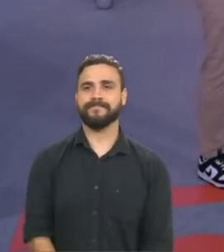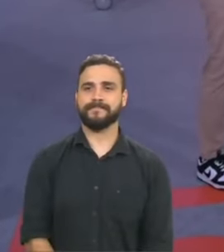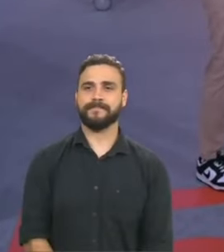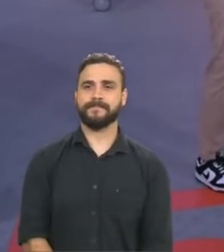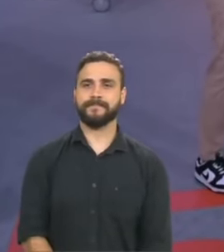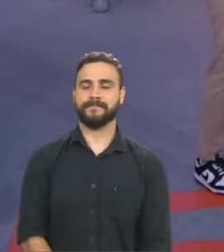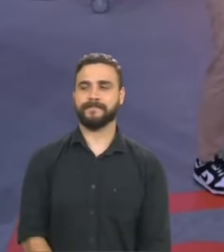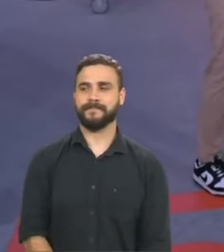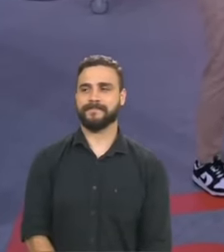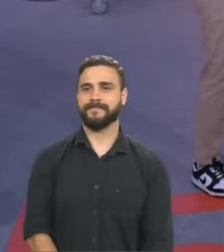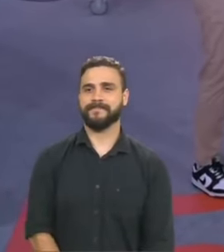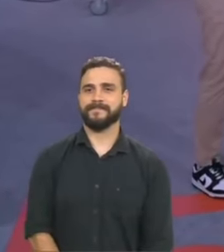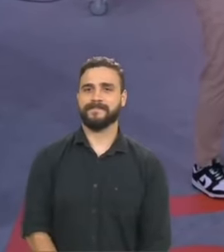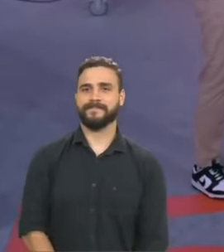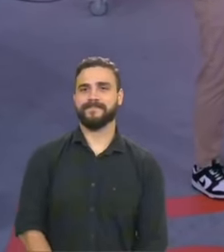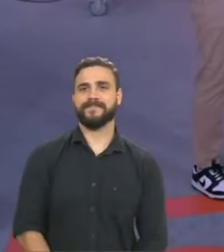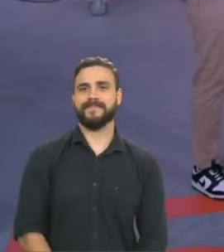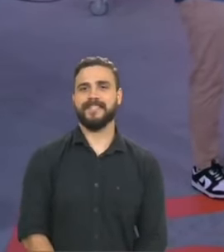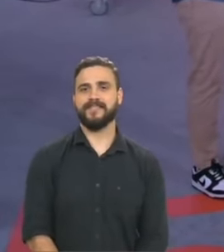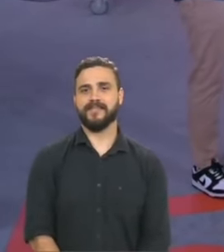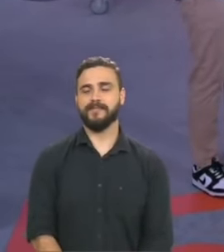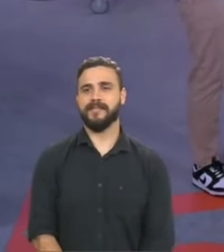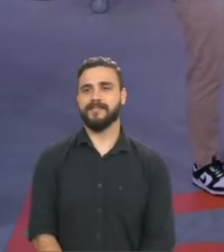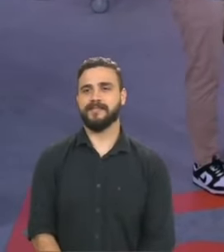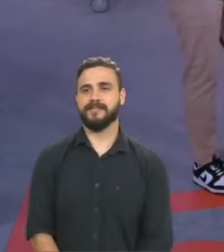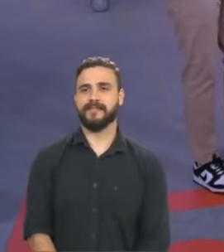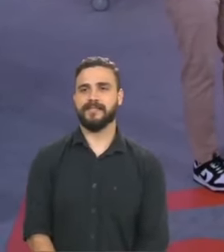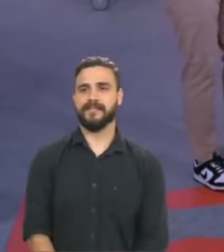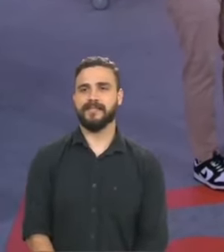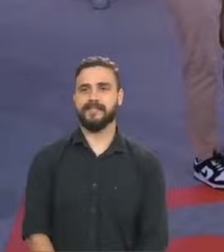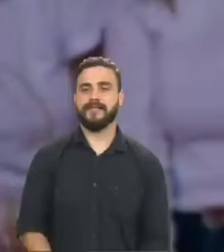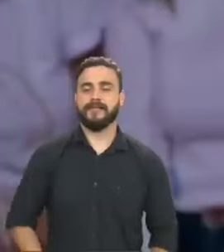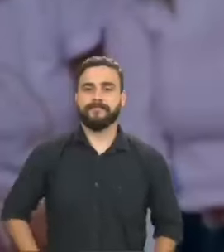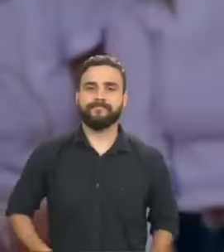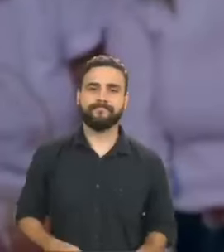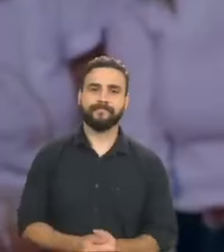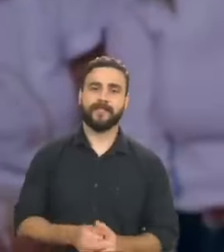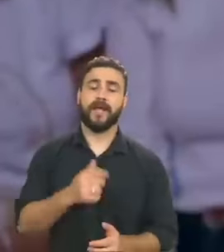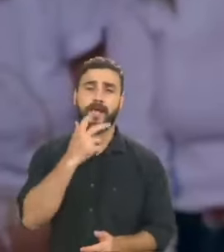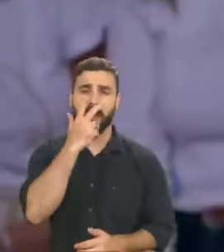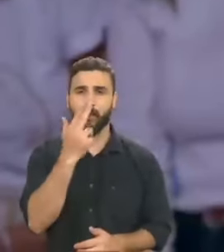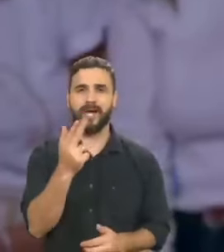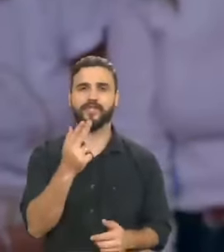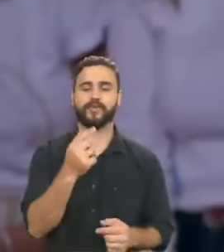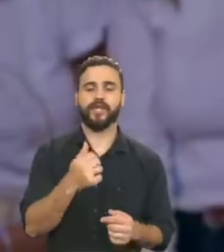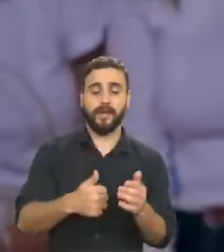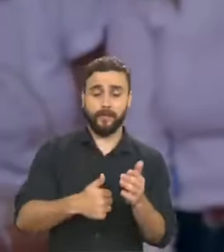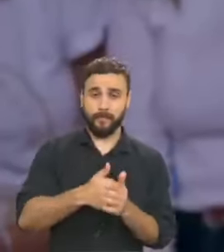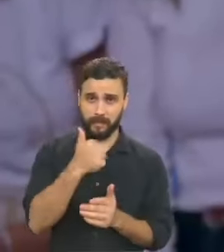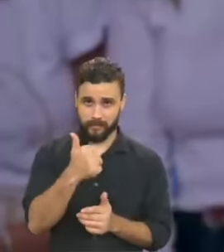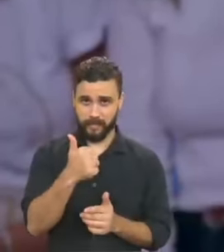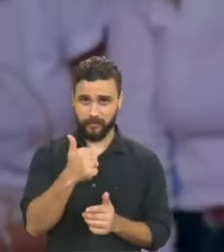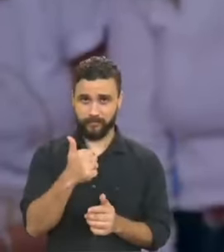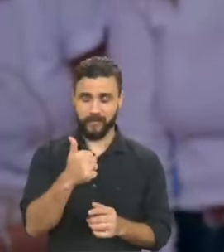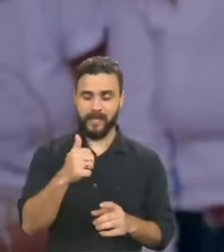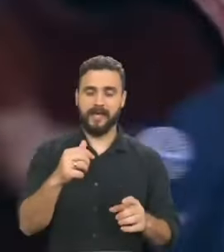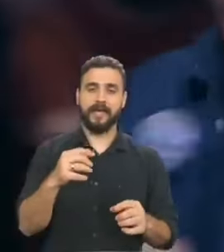dificuldades que um missionário vive na pele quando ele está no campo missionário? Rapaz, eu acho que o primeiro impacto é uma leve